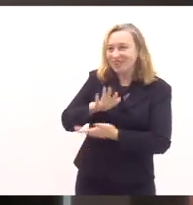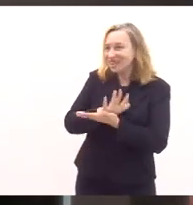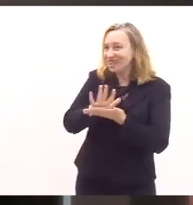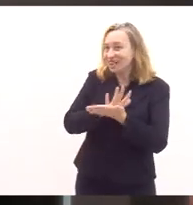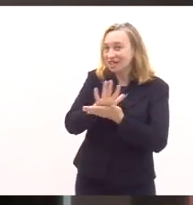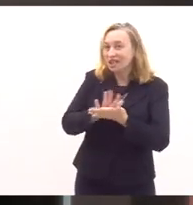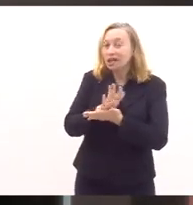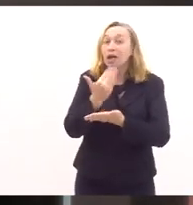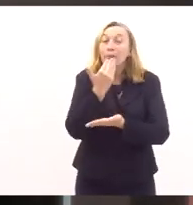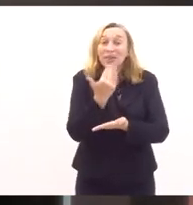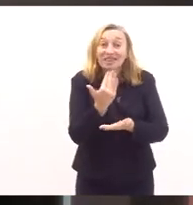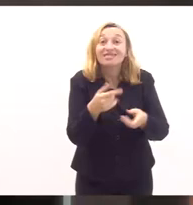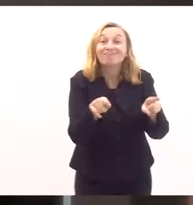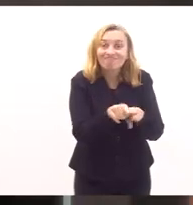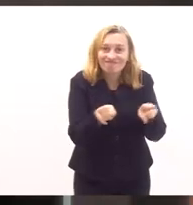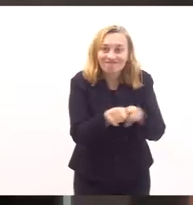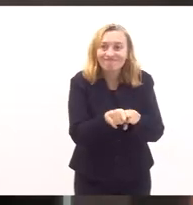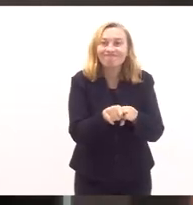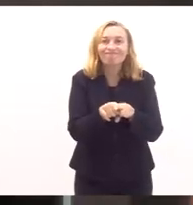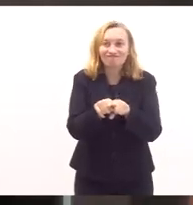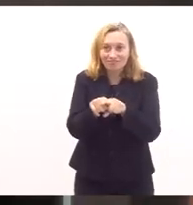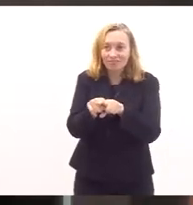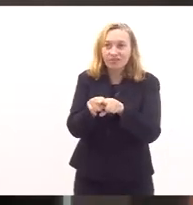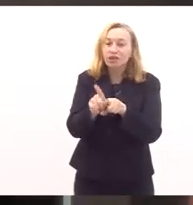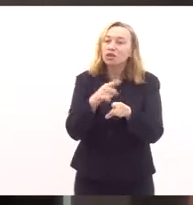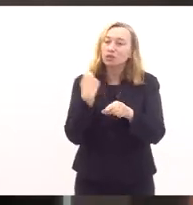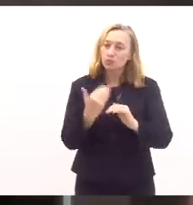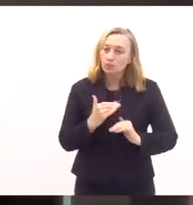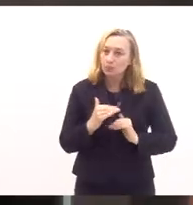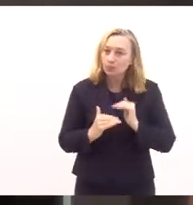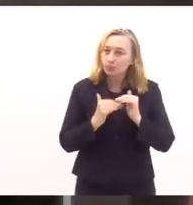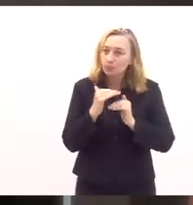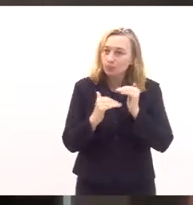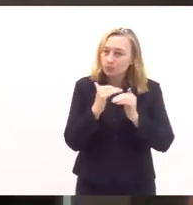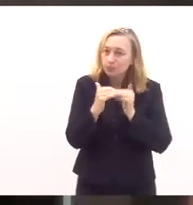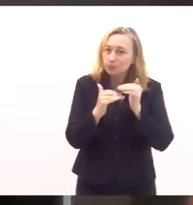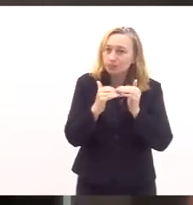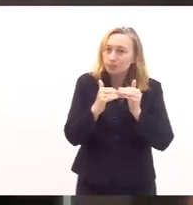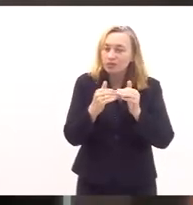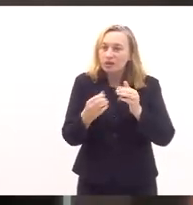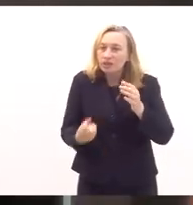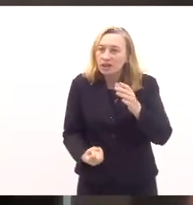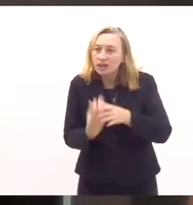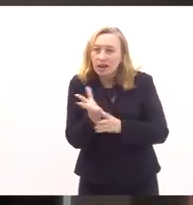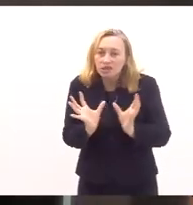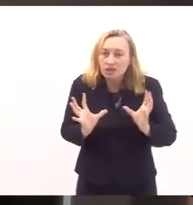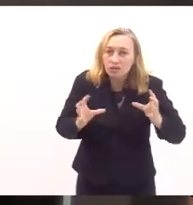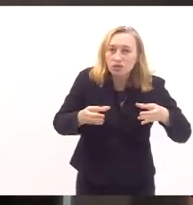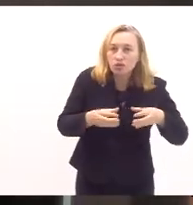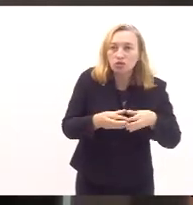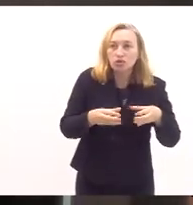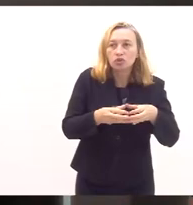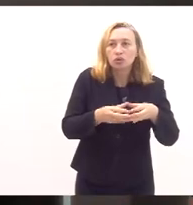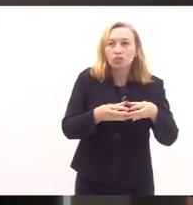consegue. E pedir também, né, que a gente avance nessa construção coletiva, nessa